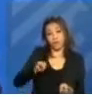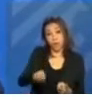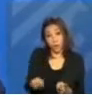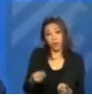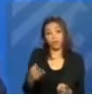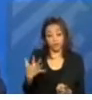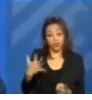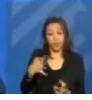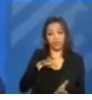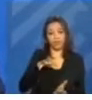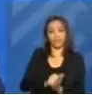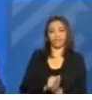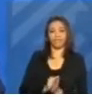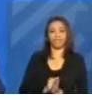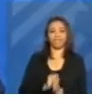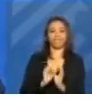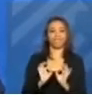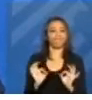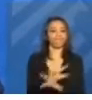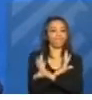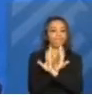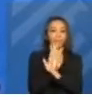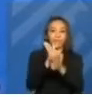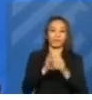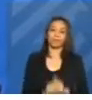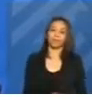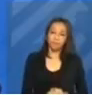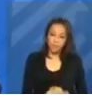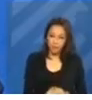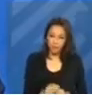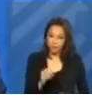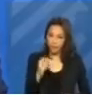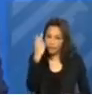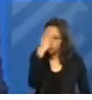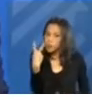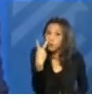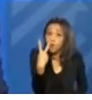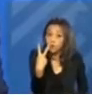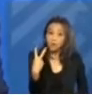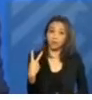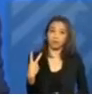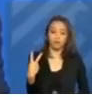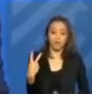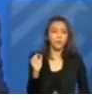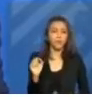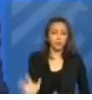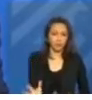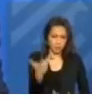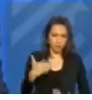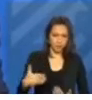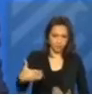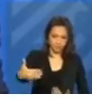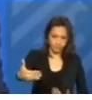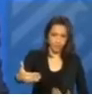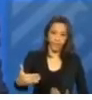já entraram e já fizeram o seu cadastro em 2 horas. Então, o que que acontece? A